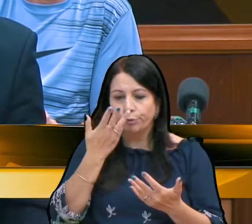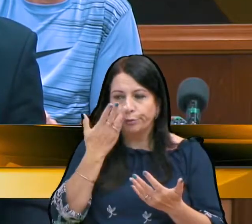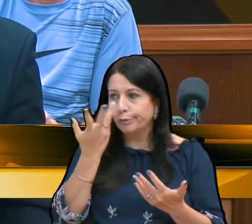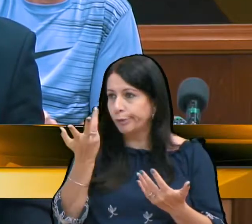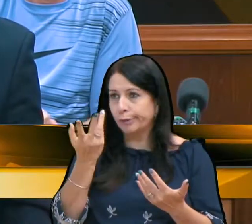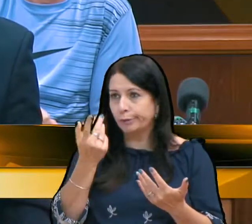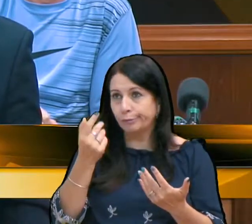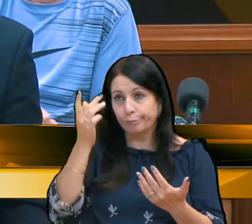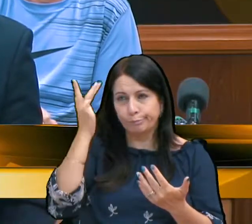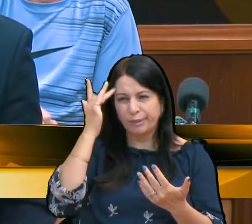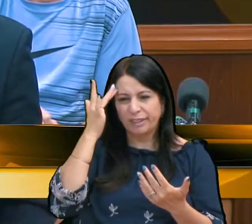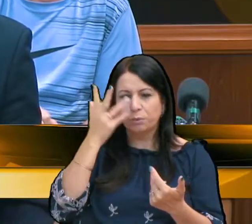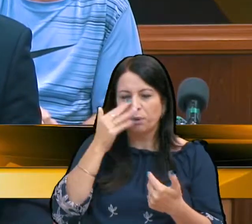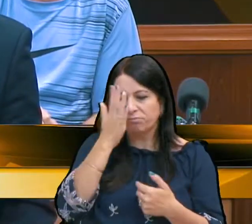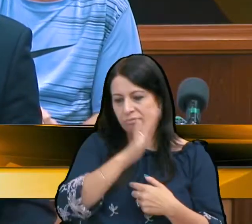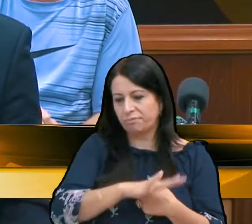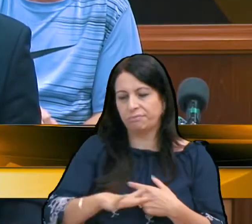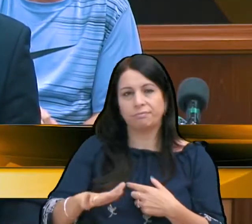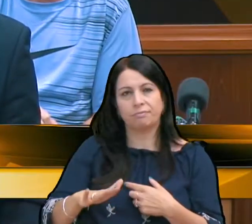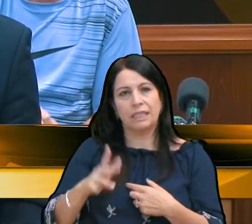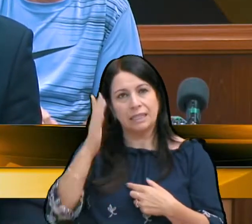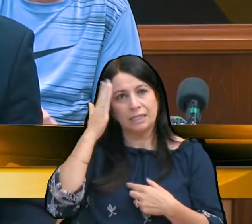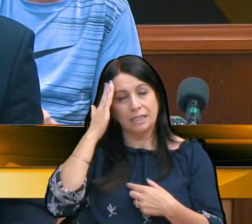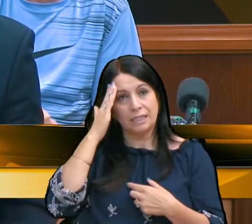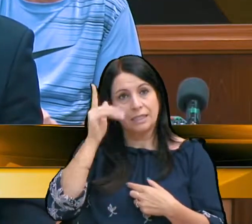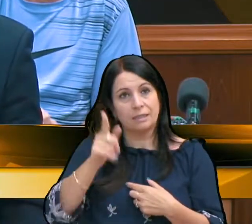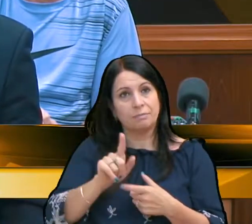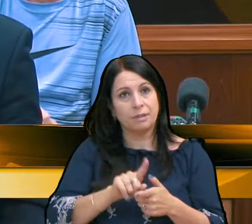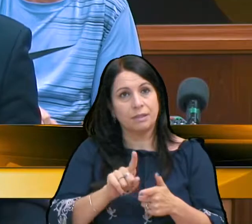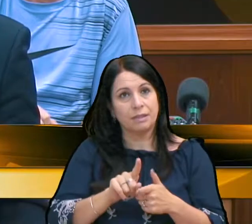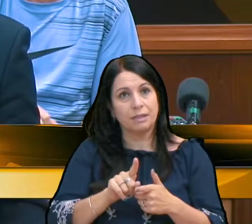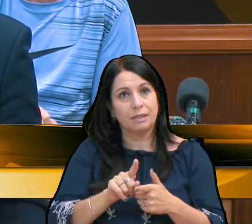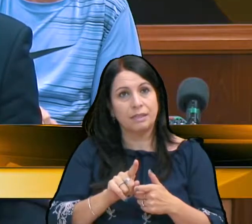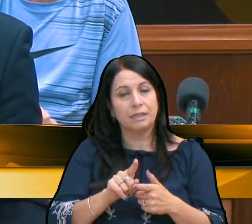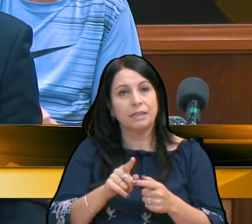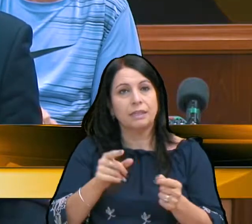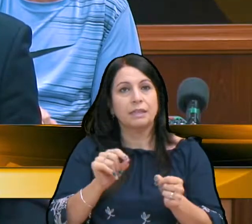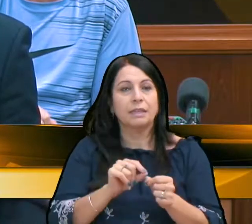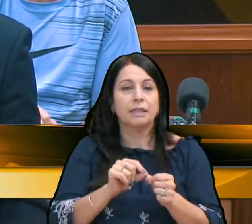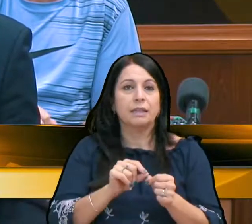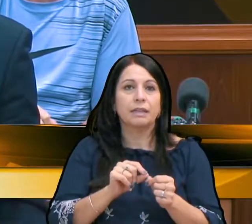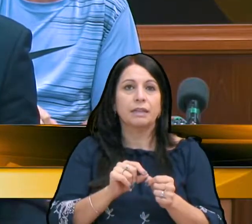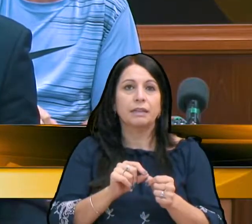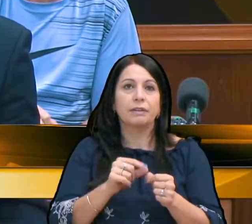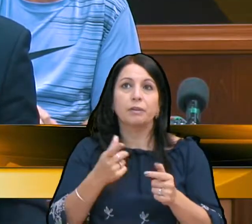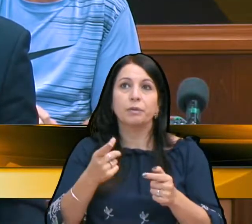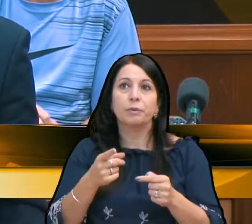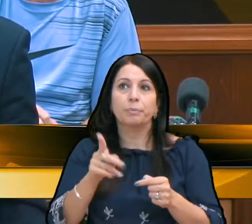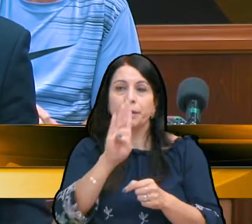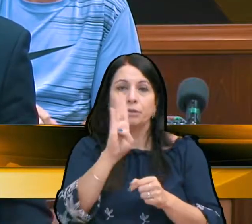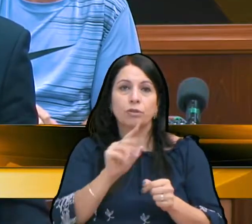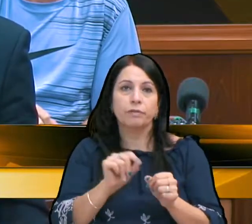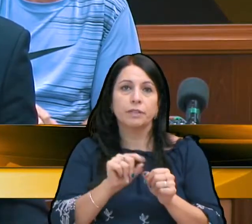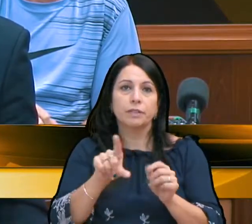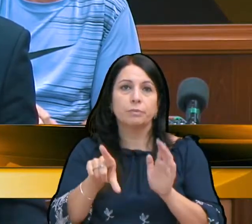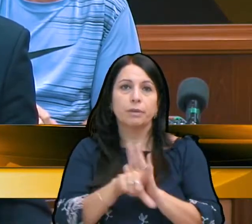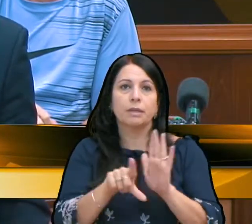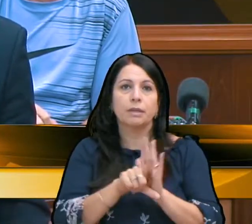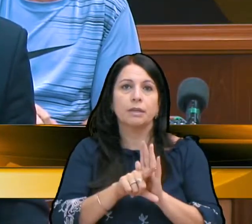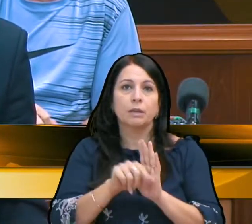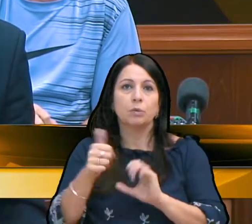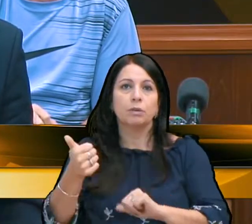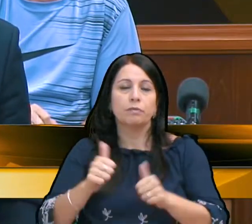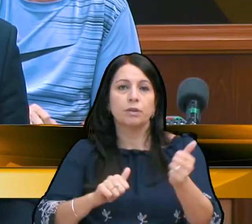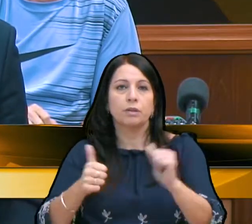infantilidade que eu acho que, quem sabe, a União deveria fazer uma lei qualificando melhor. Eu acho que deveria sim